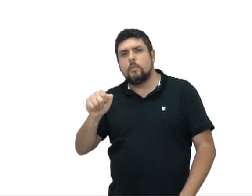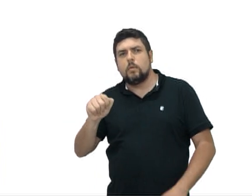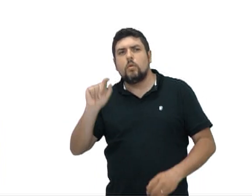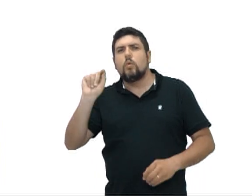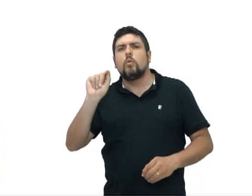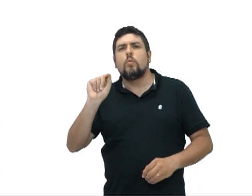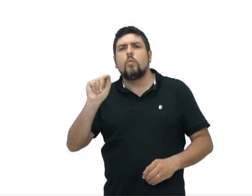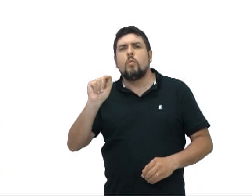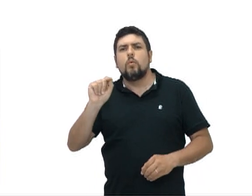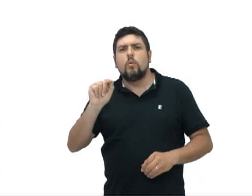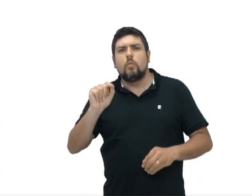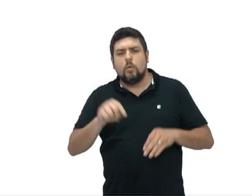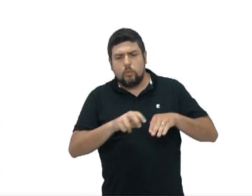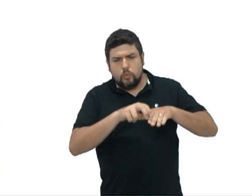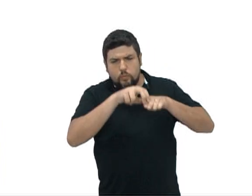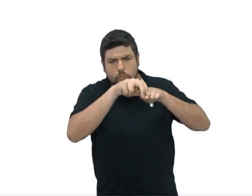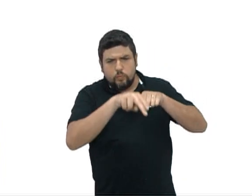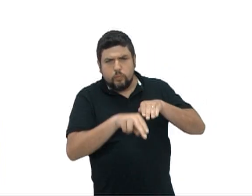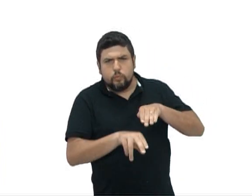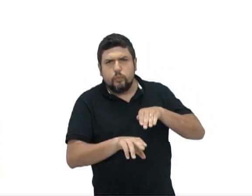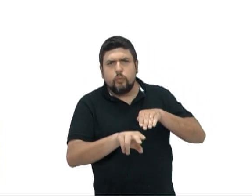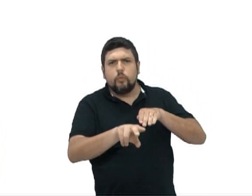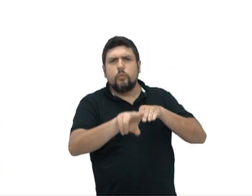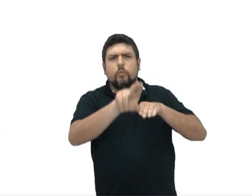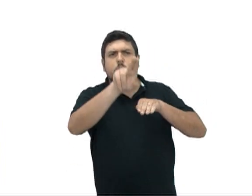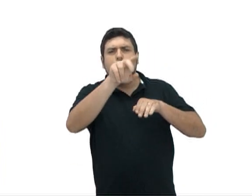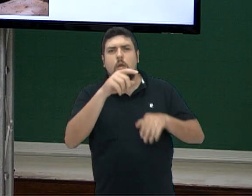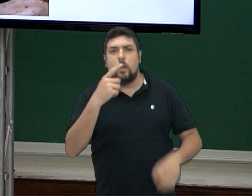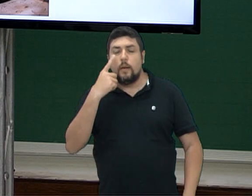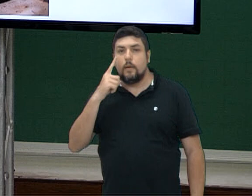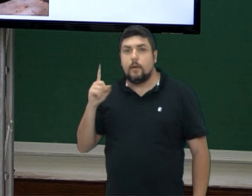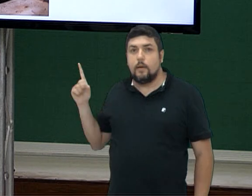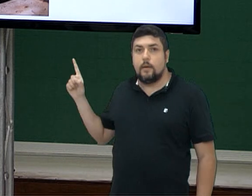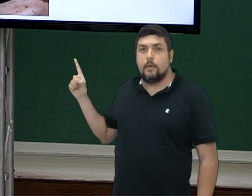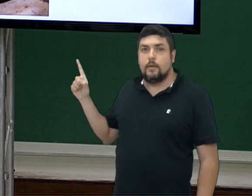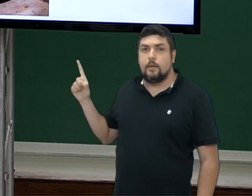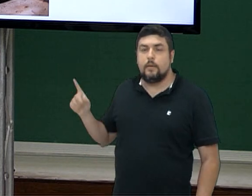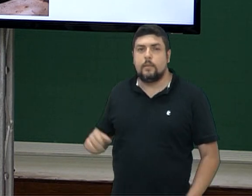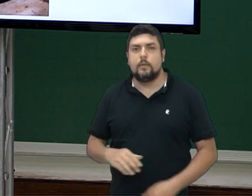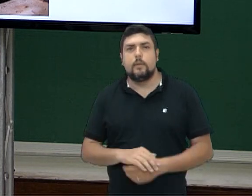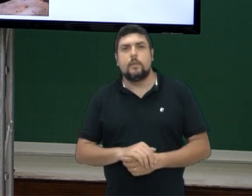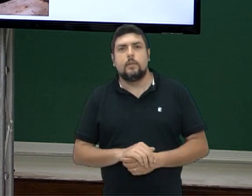rampa muito maior do que as rampas convencionais, por isso chamado de mega rampa.